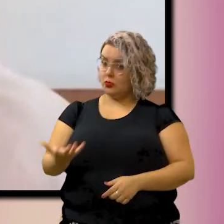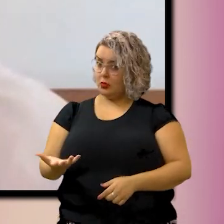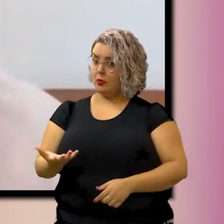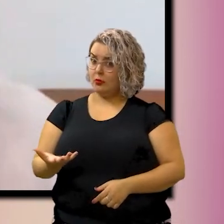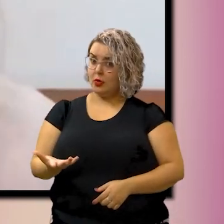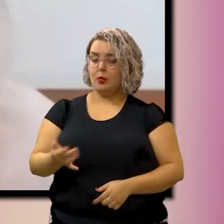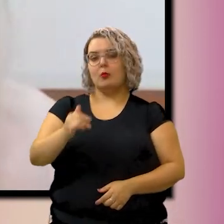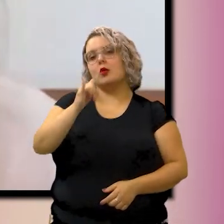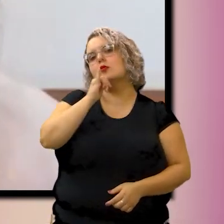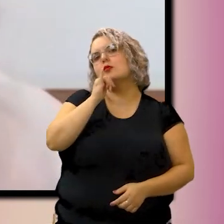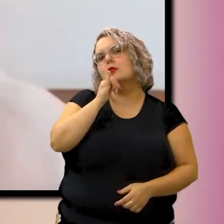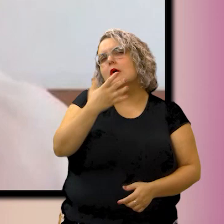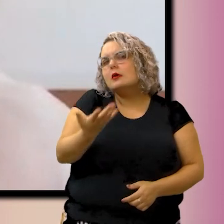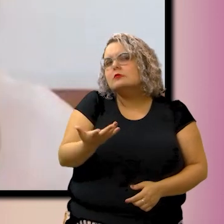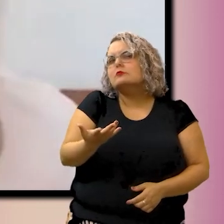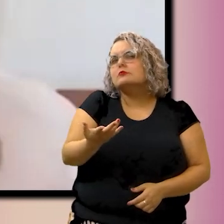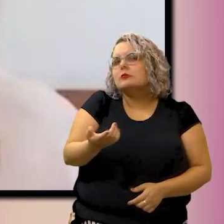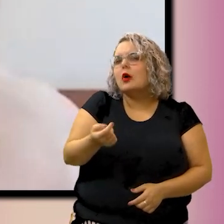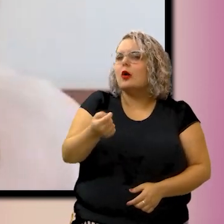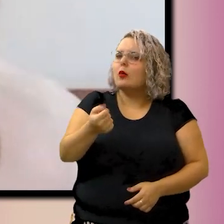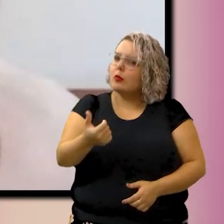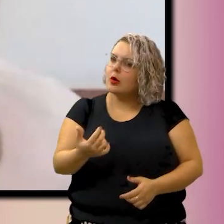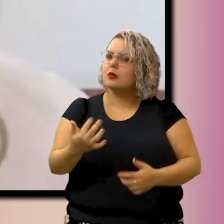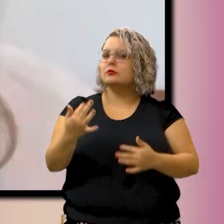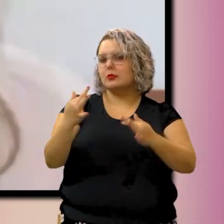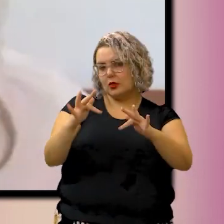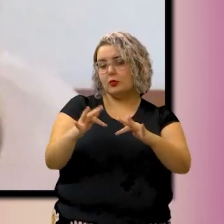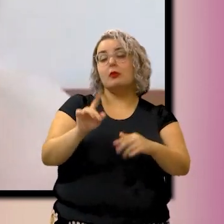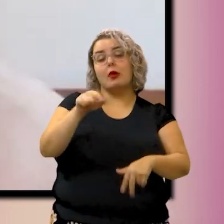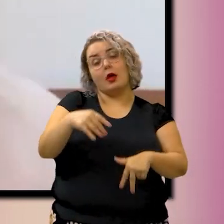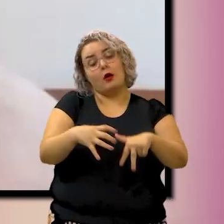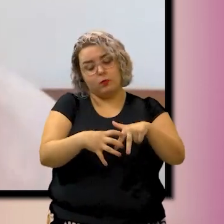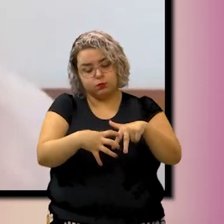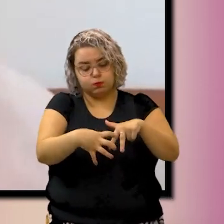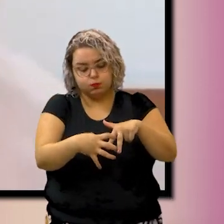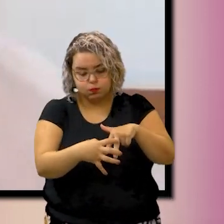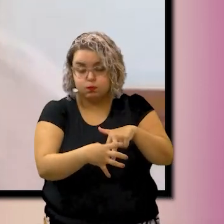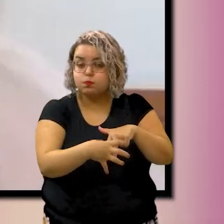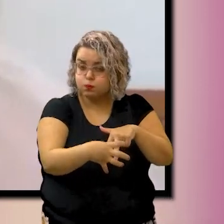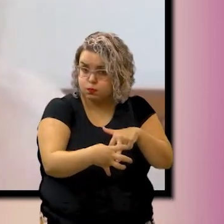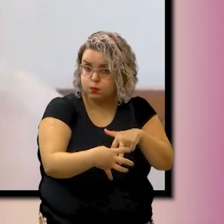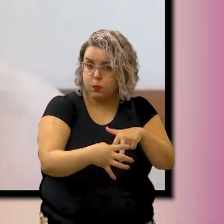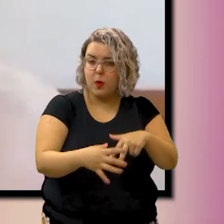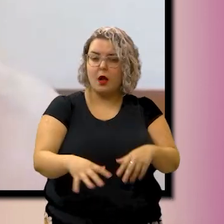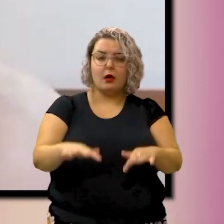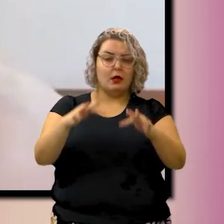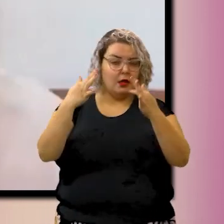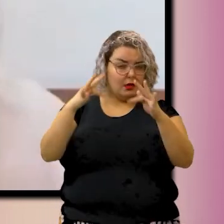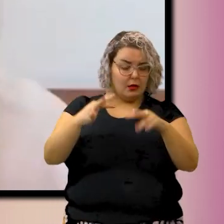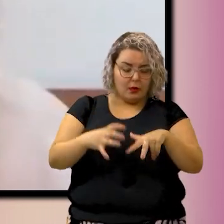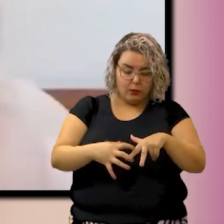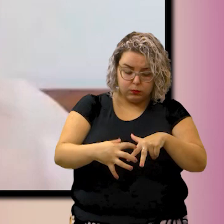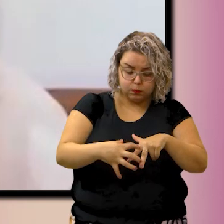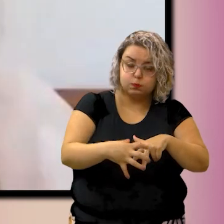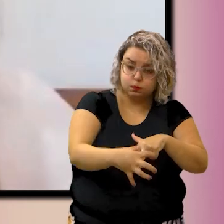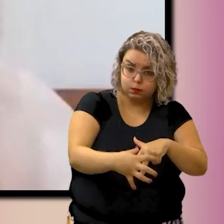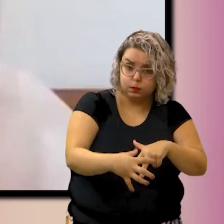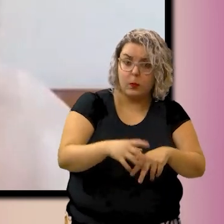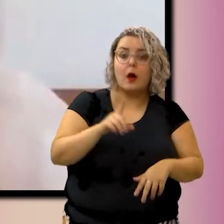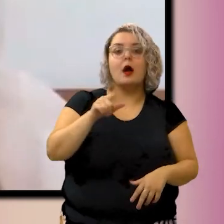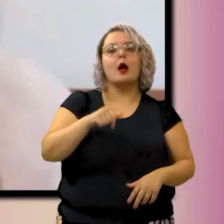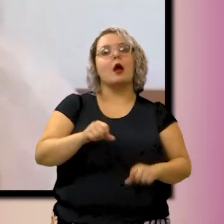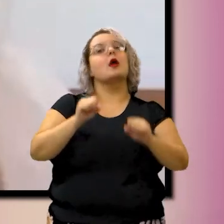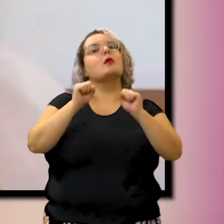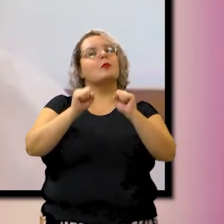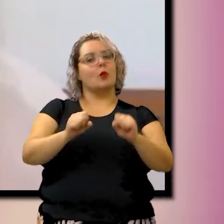outros sintomas, né? O sintoma quase tão prevalente quanto a dor é o inchaço. Então, a perna que dói e tá